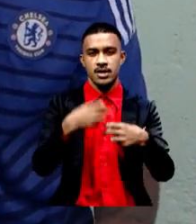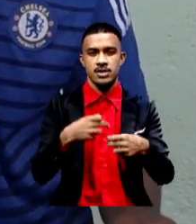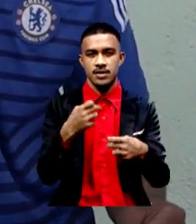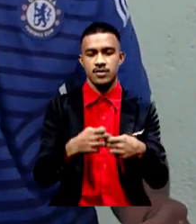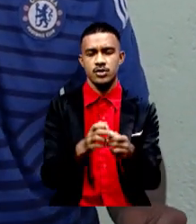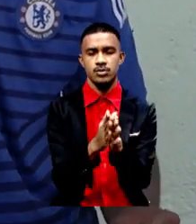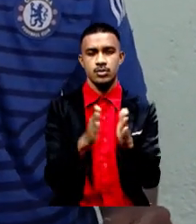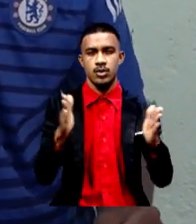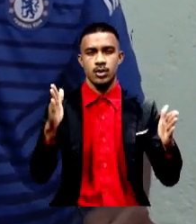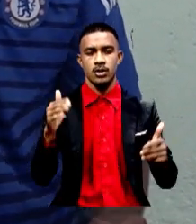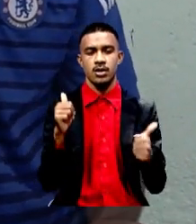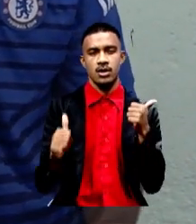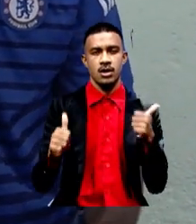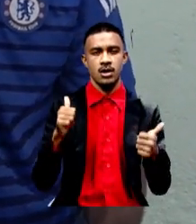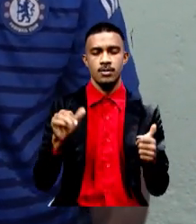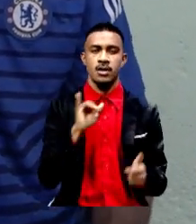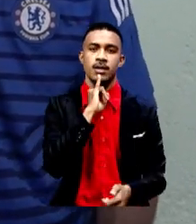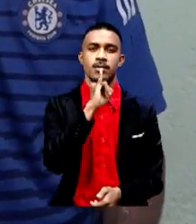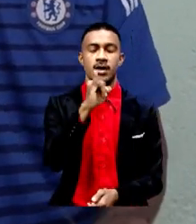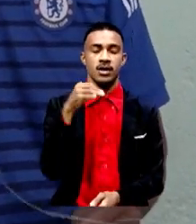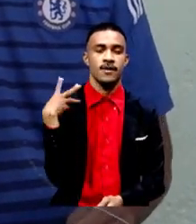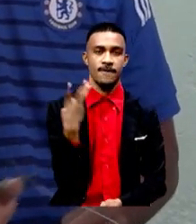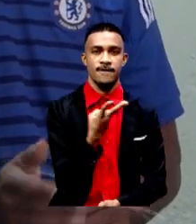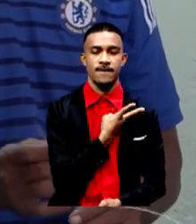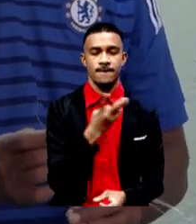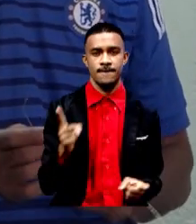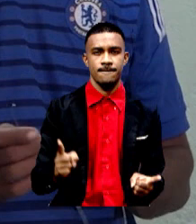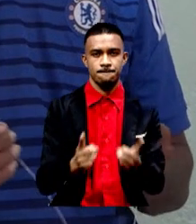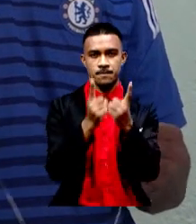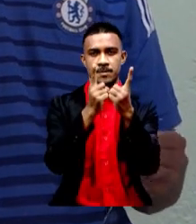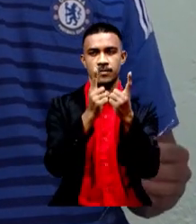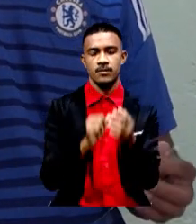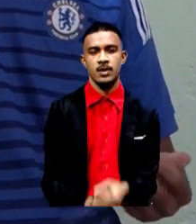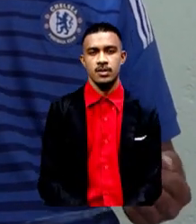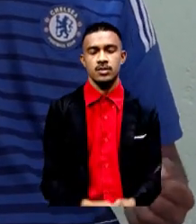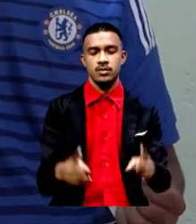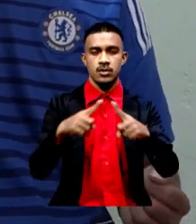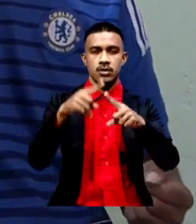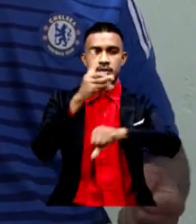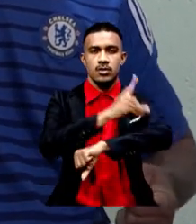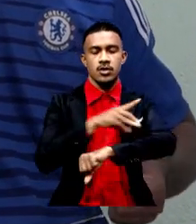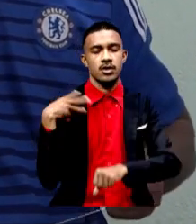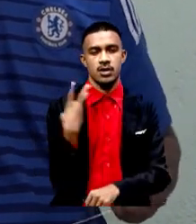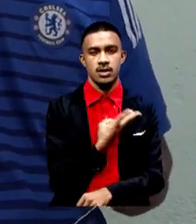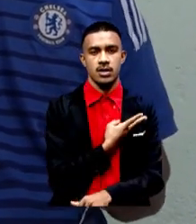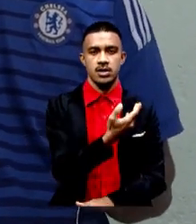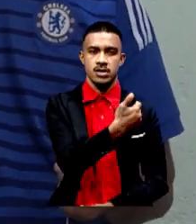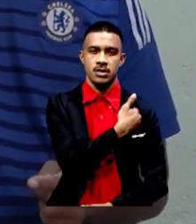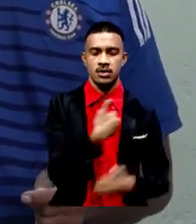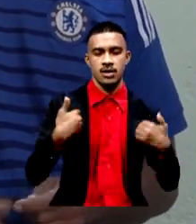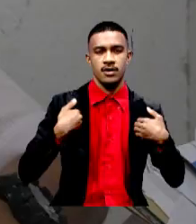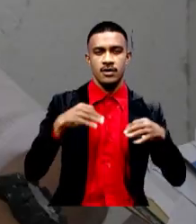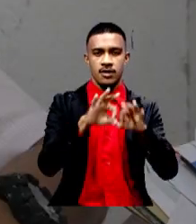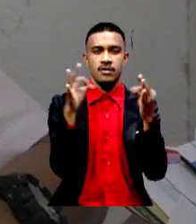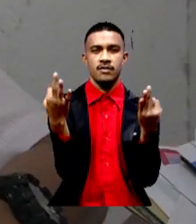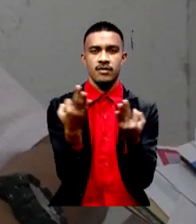bot nebema ka ita hasur to ohindor ita sidau ko iha fatin